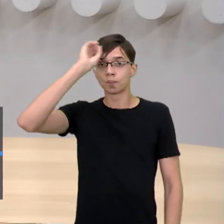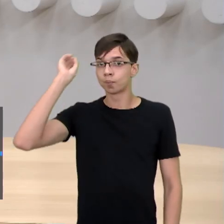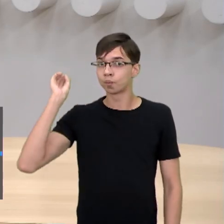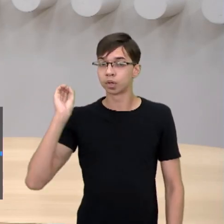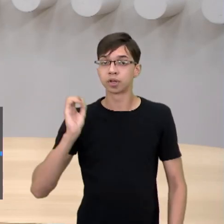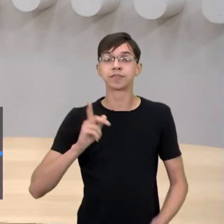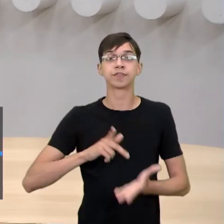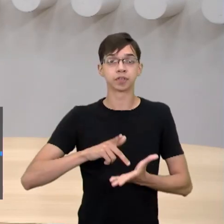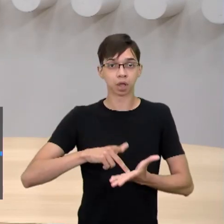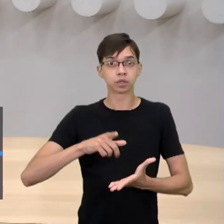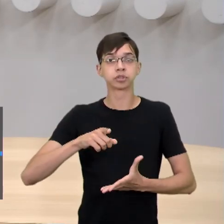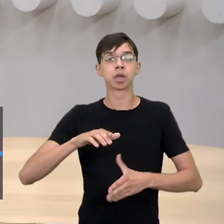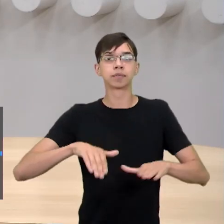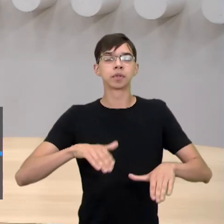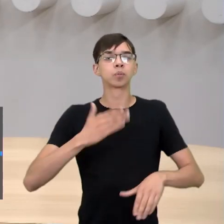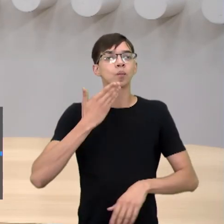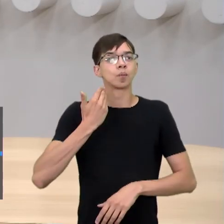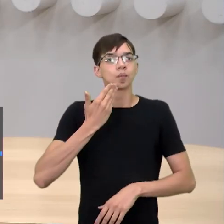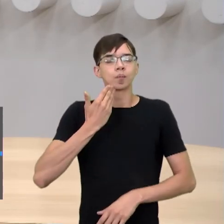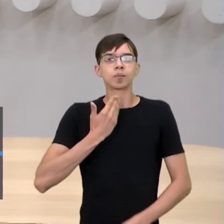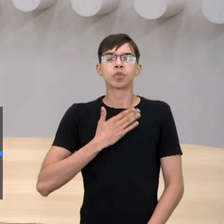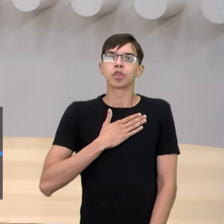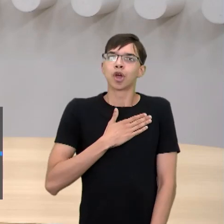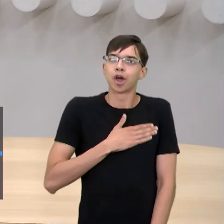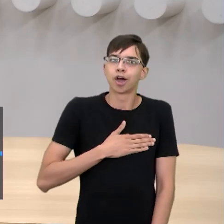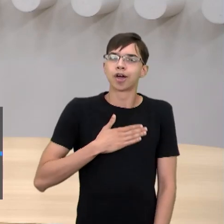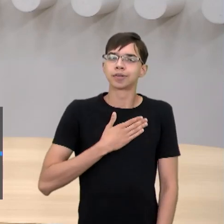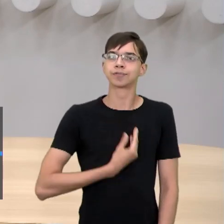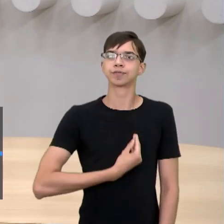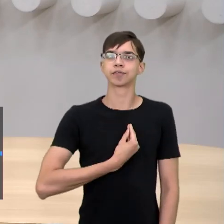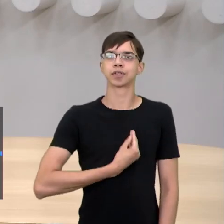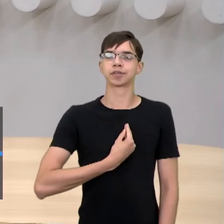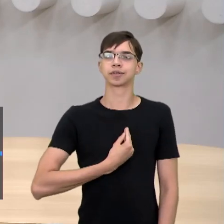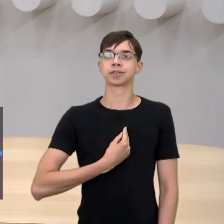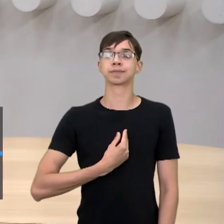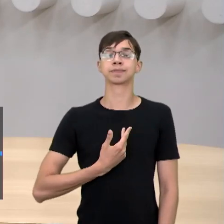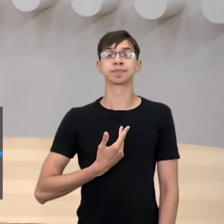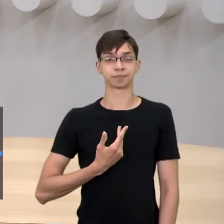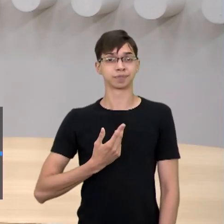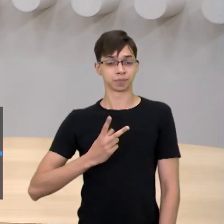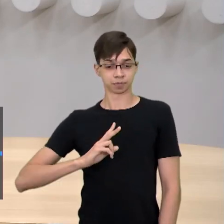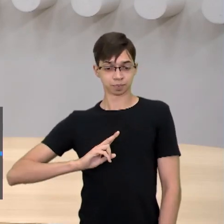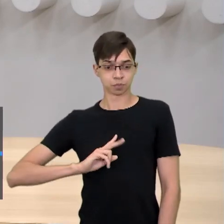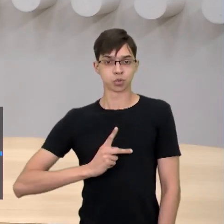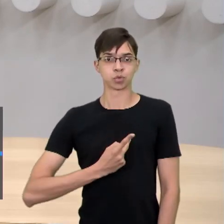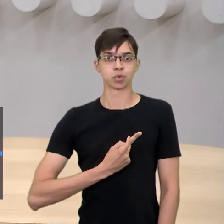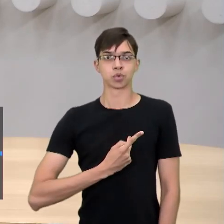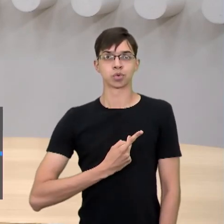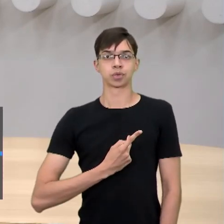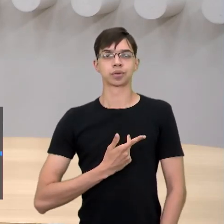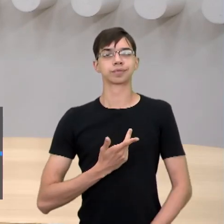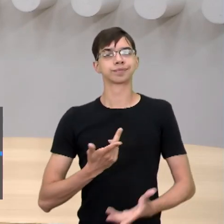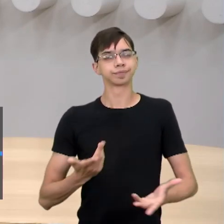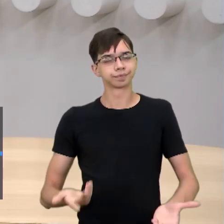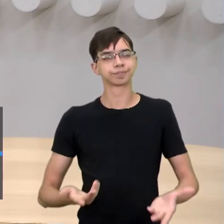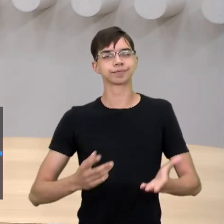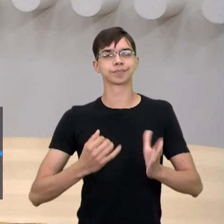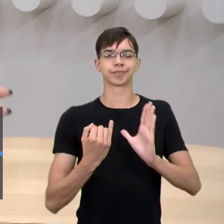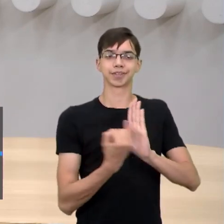pode gostar e adequar para a sua vida e isso vai trazer uma mudança, isso significa que a sua identidade também